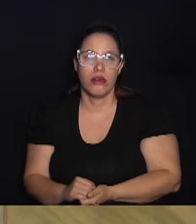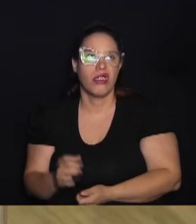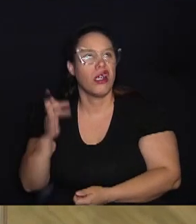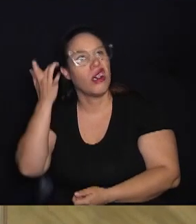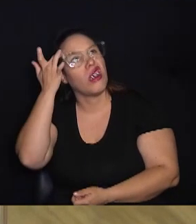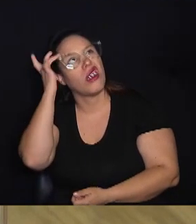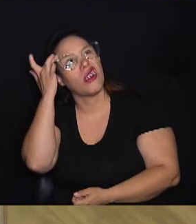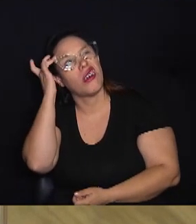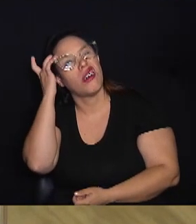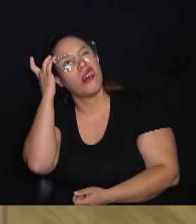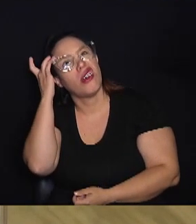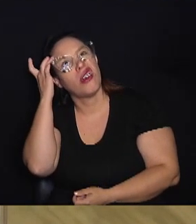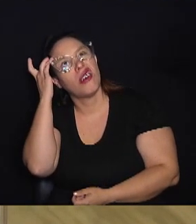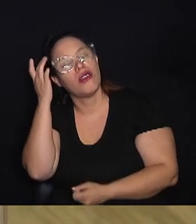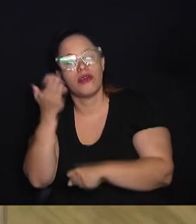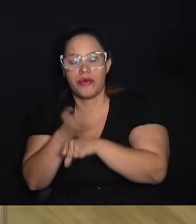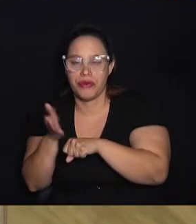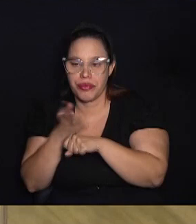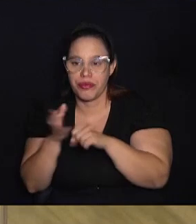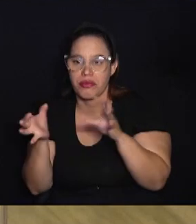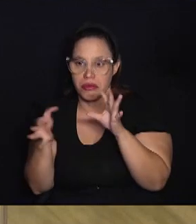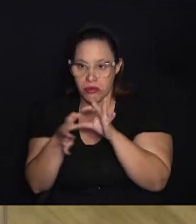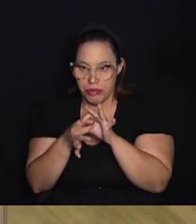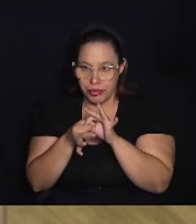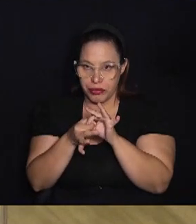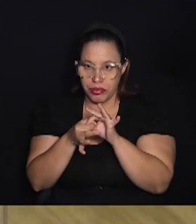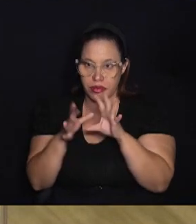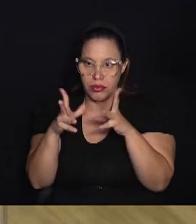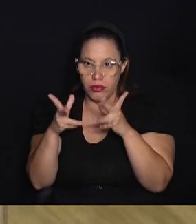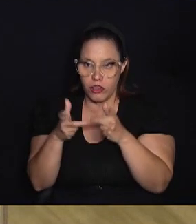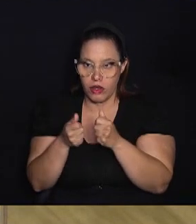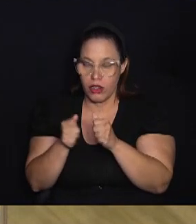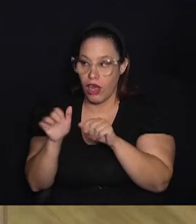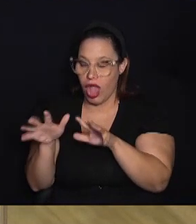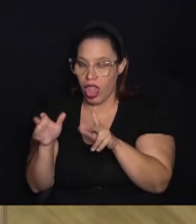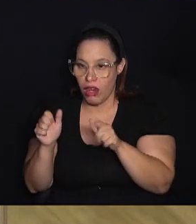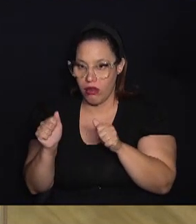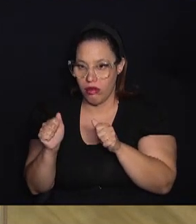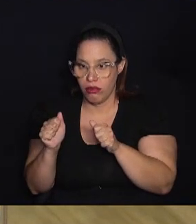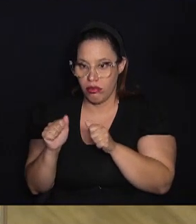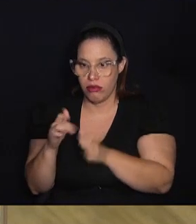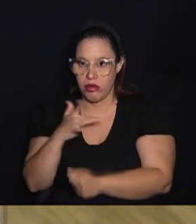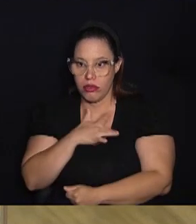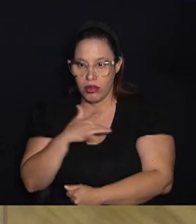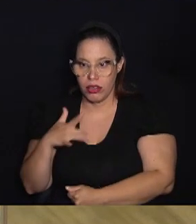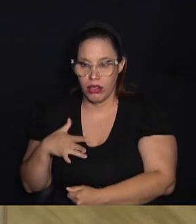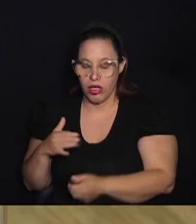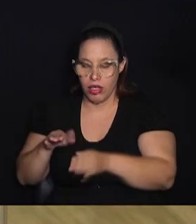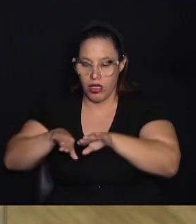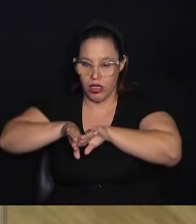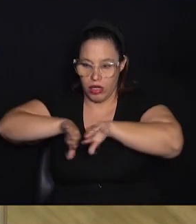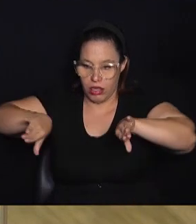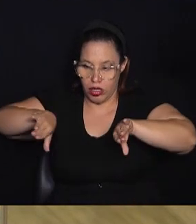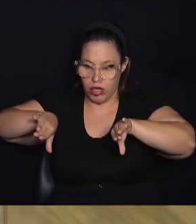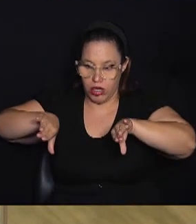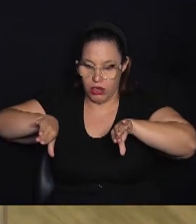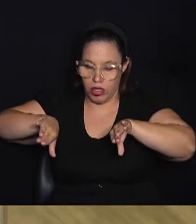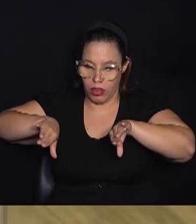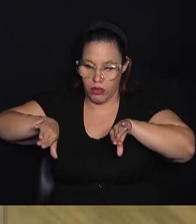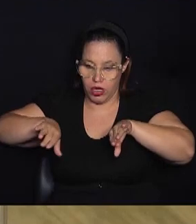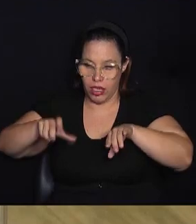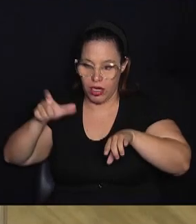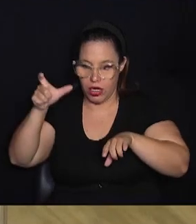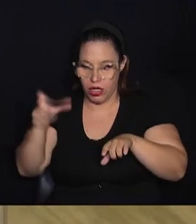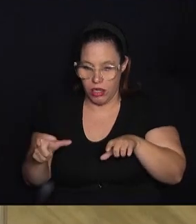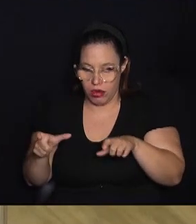coisas que a que as práticas integrativas como um todo sempre convocam é que a nossa saúde não é separada da saúde do ambiente da saúde